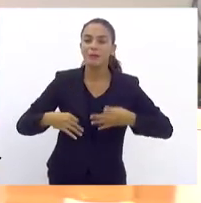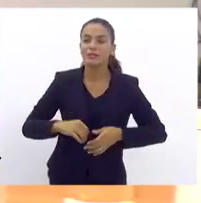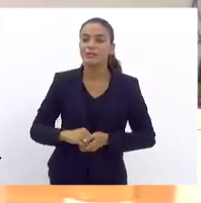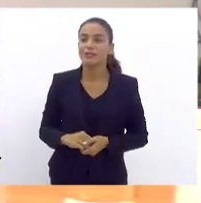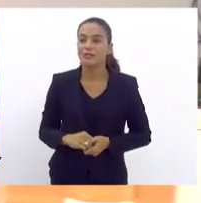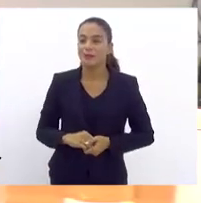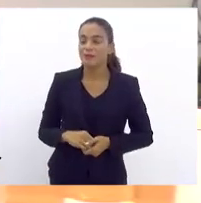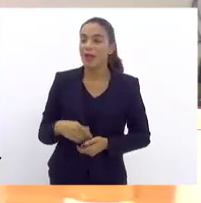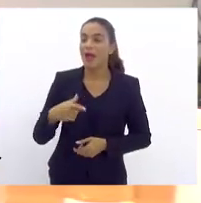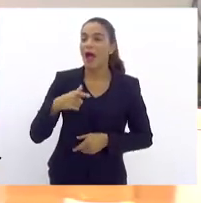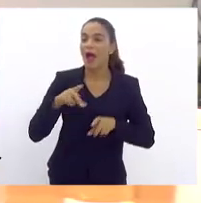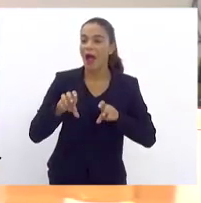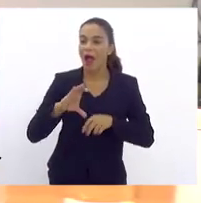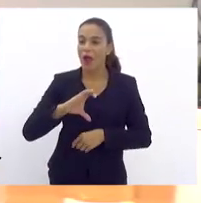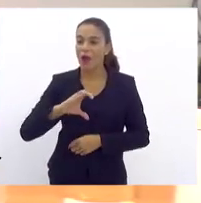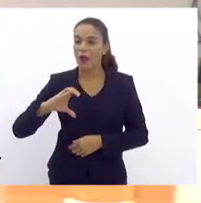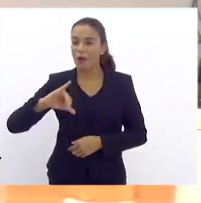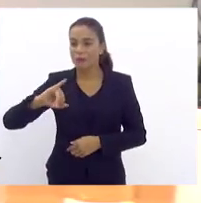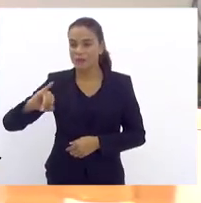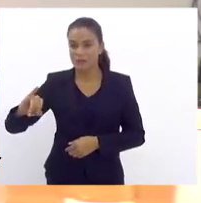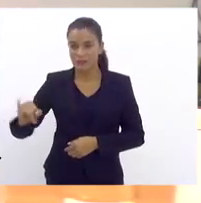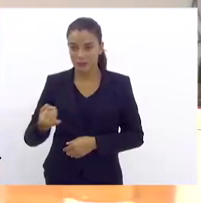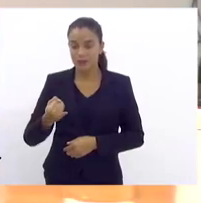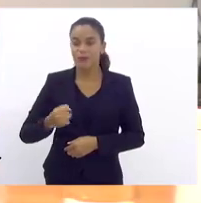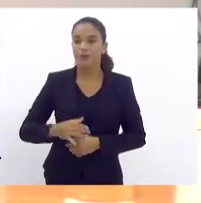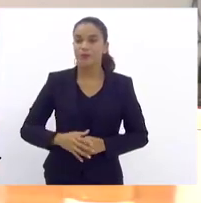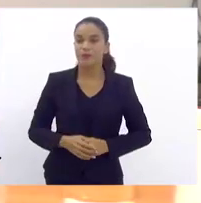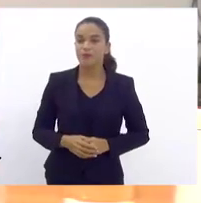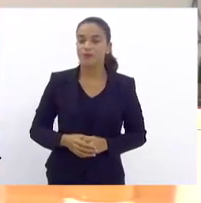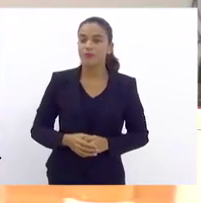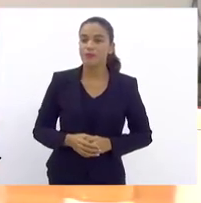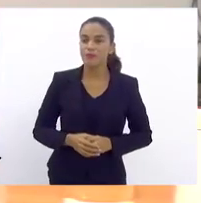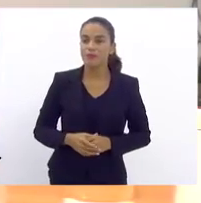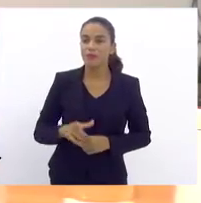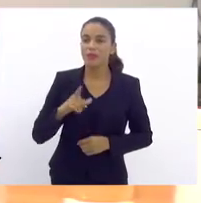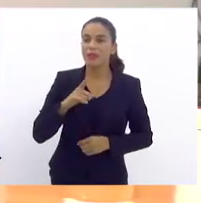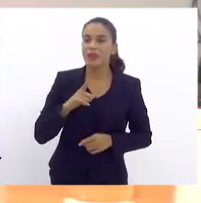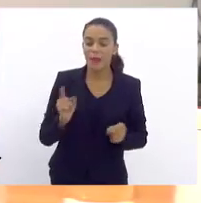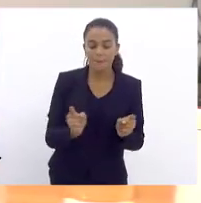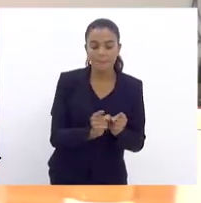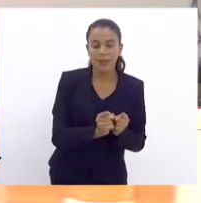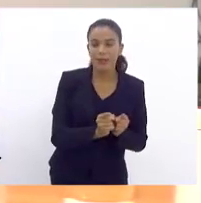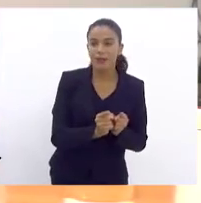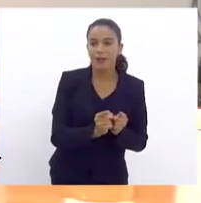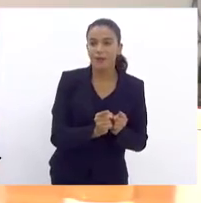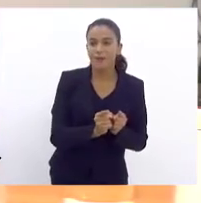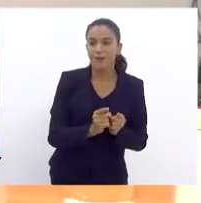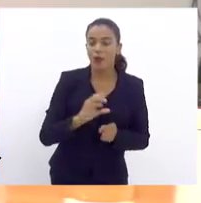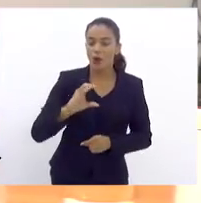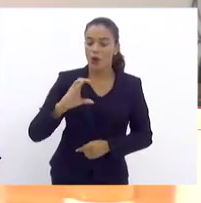uma comissão que tem a abreviação de komai que é uma comissão